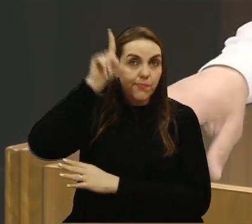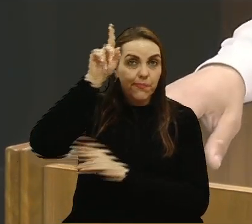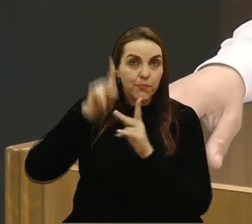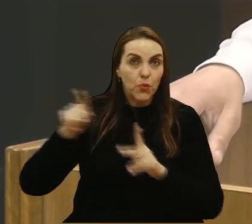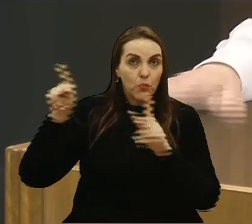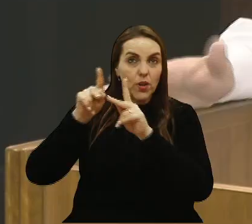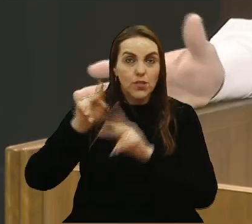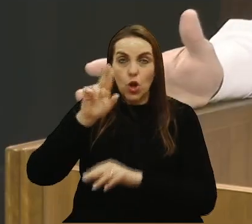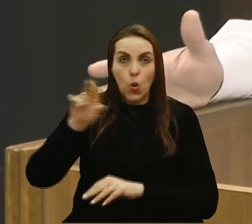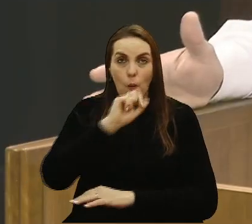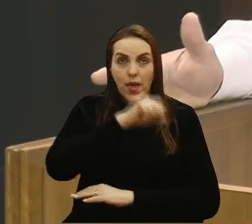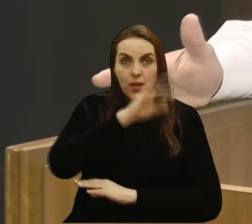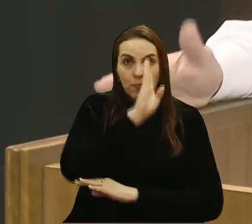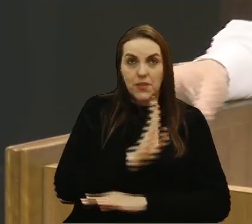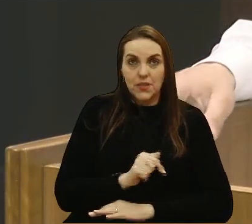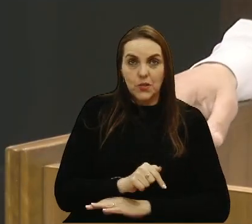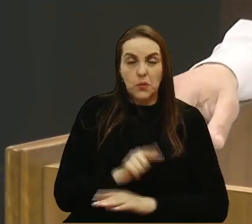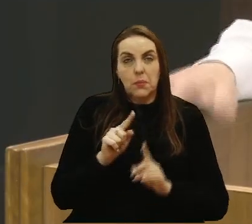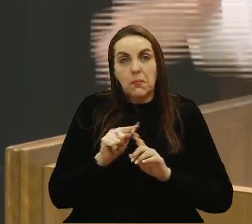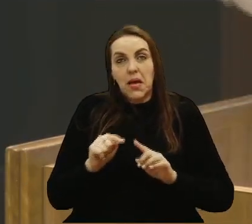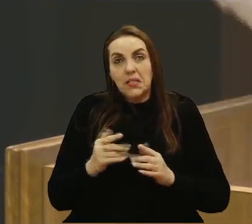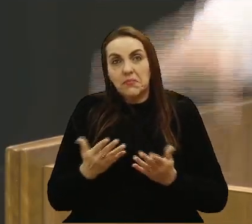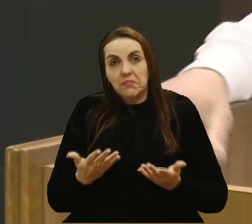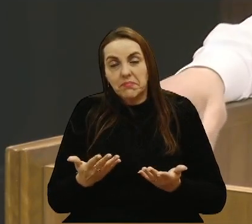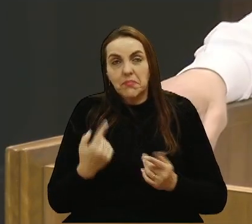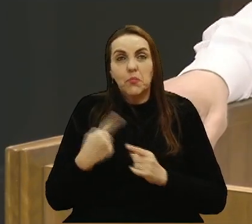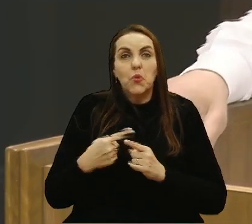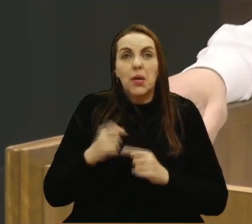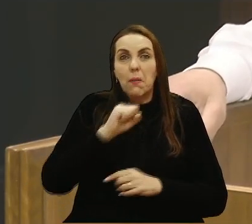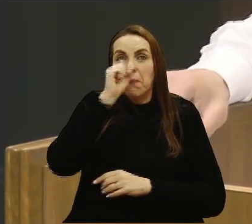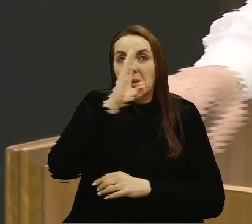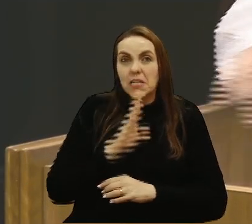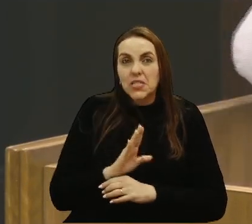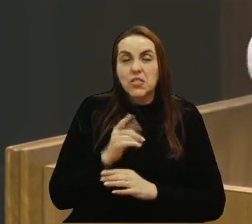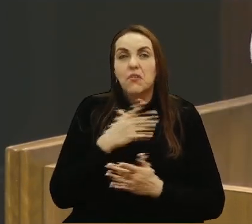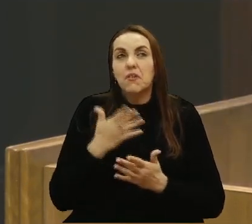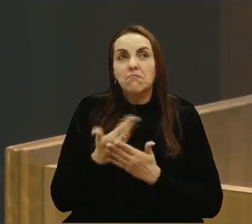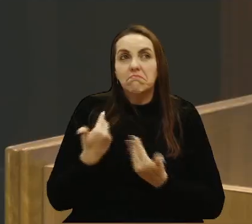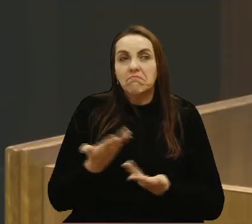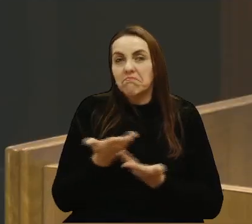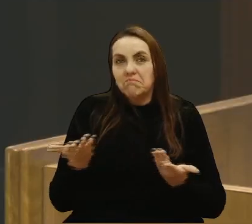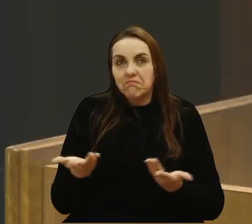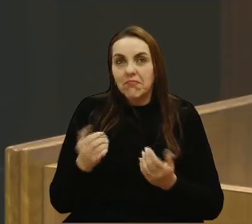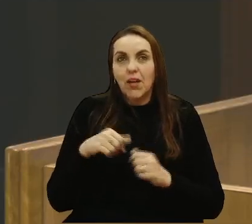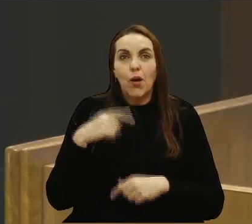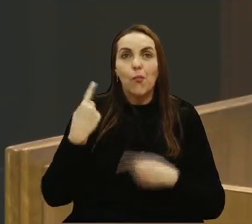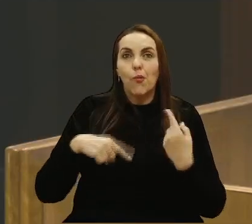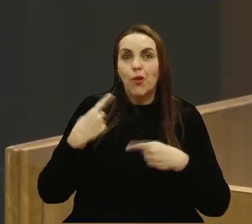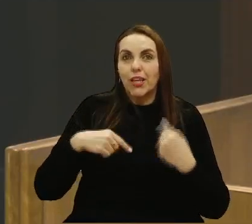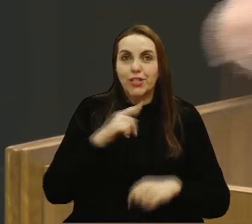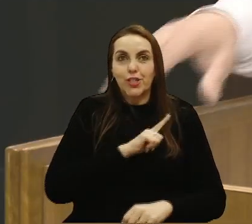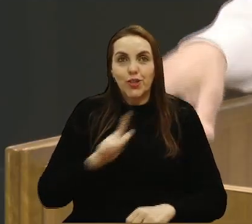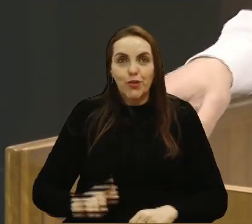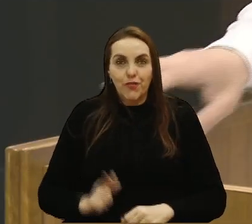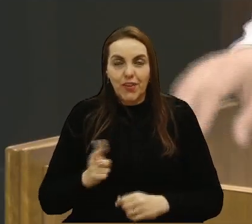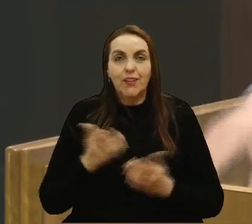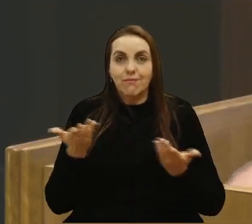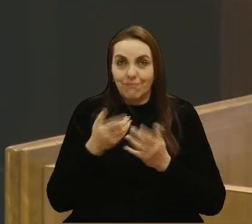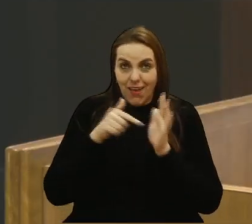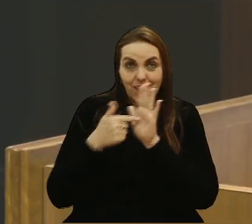brasileiro. Mas, por que o Brasil continua pagando caro? Por causa das políticas de governo que aí